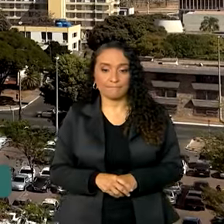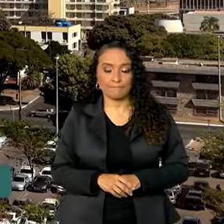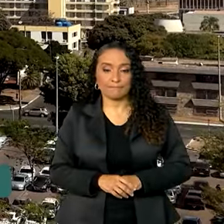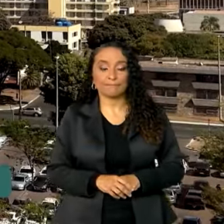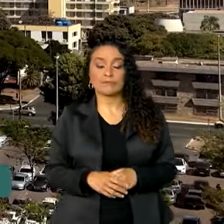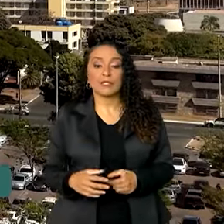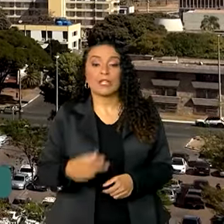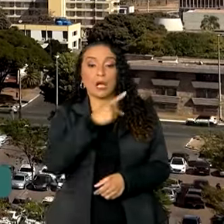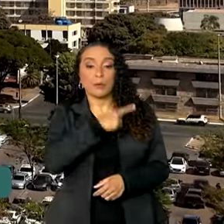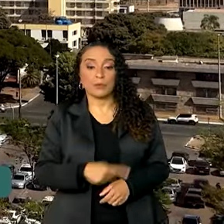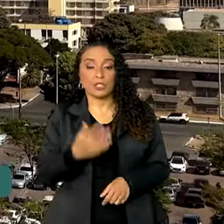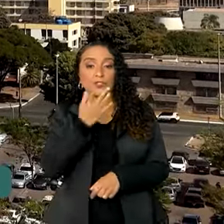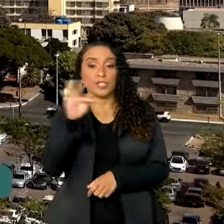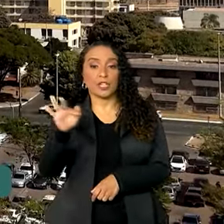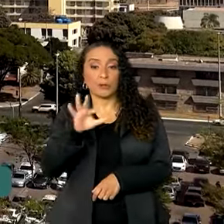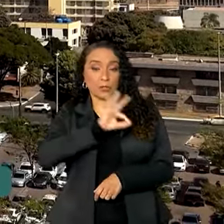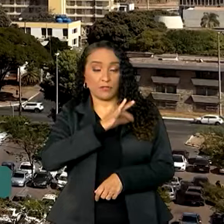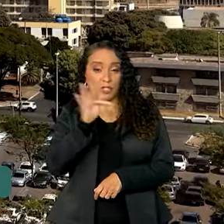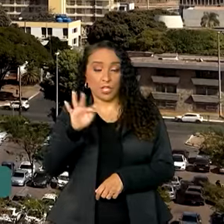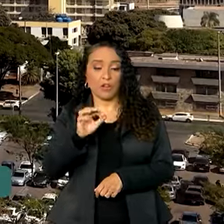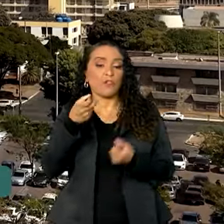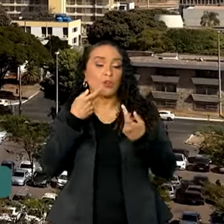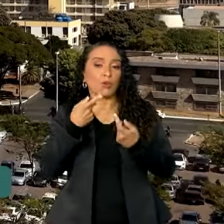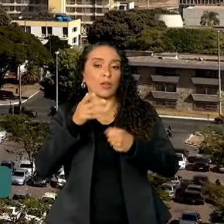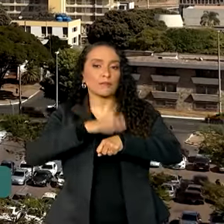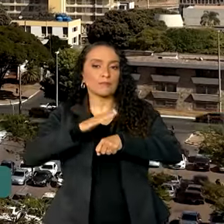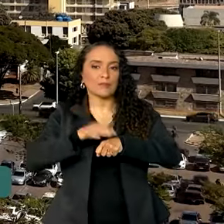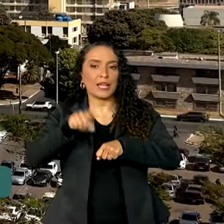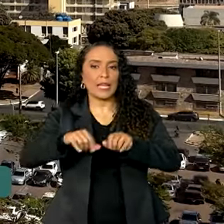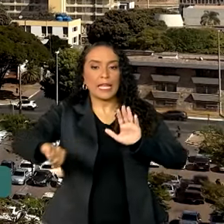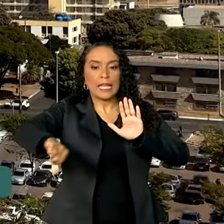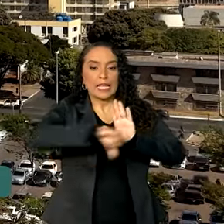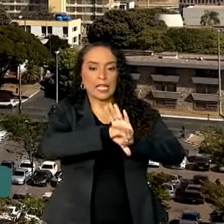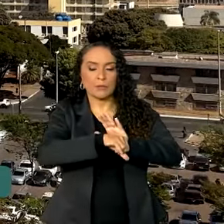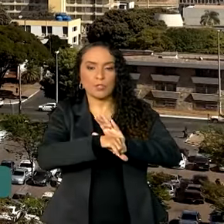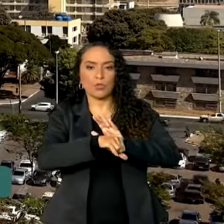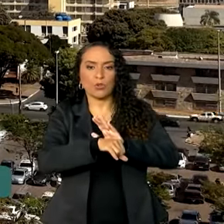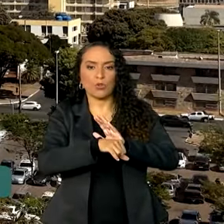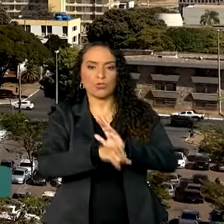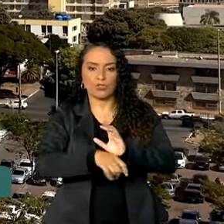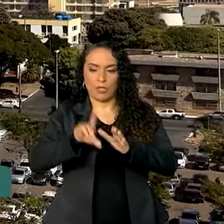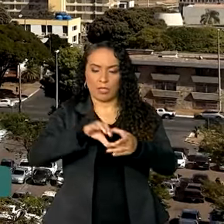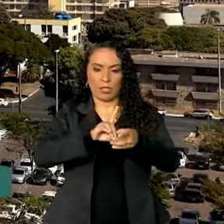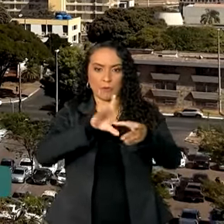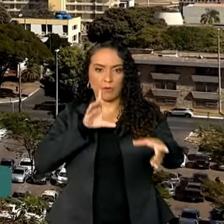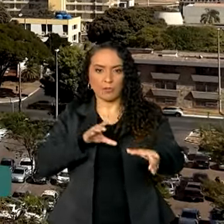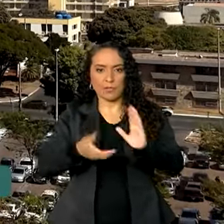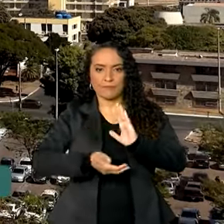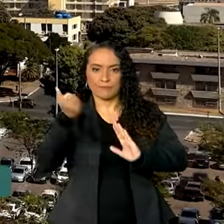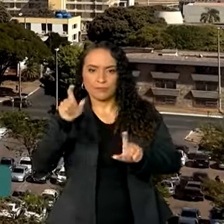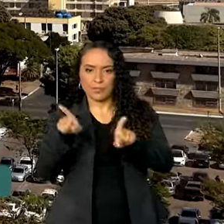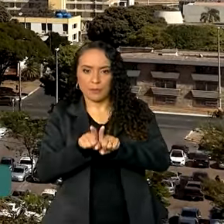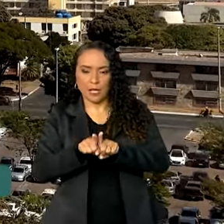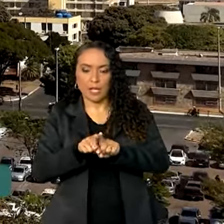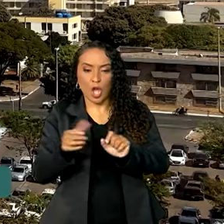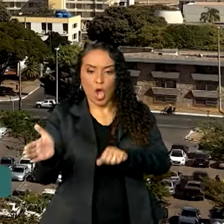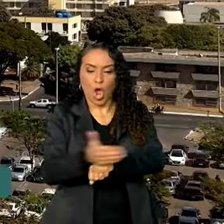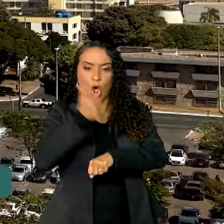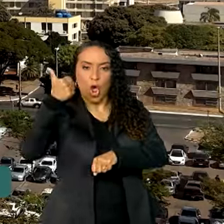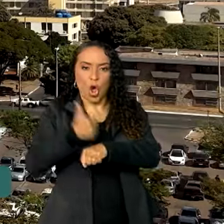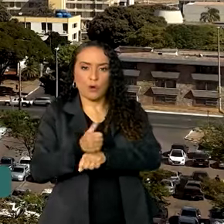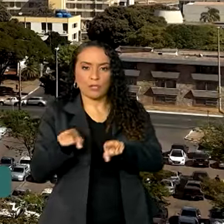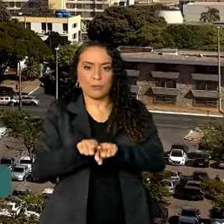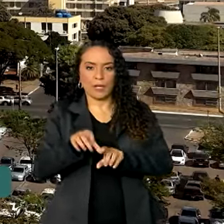Polícia Federal, os fatos configuram crimes de abolição violenta do Estado Democrático de Direito, golpe de Estado